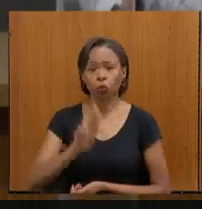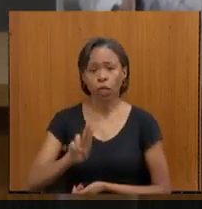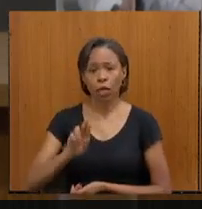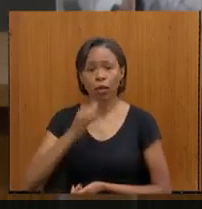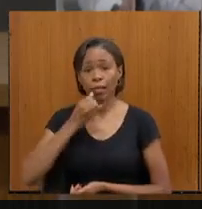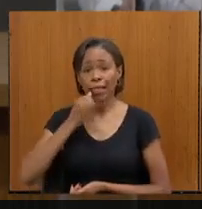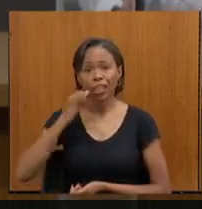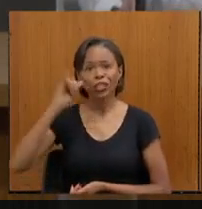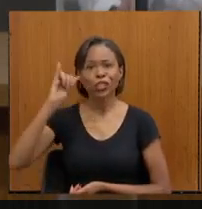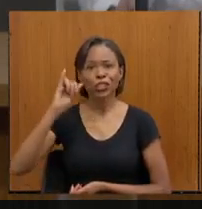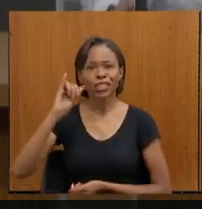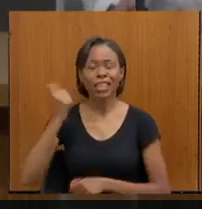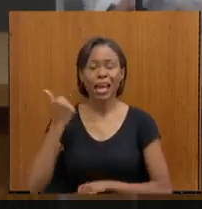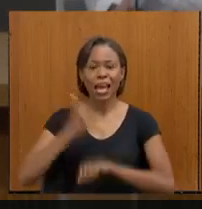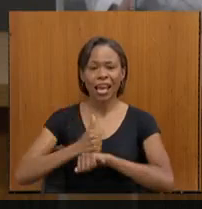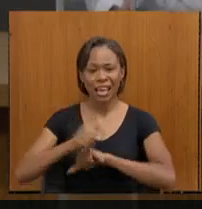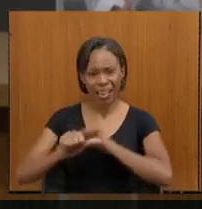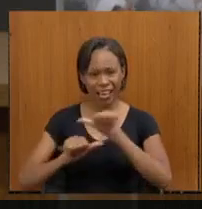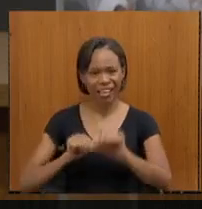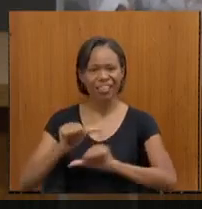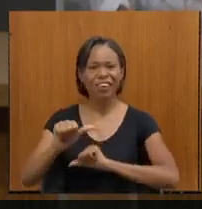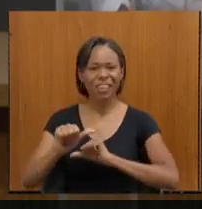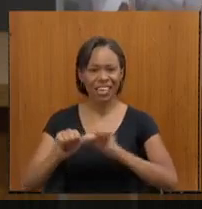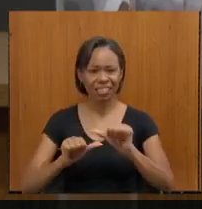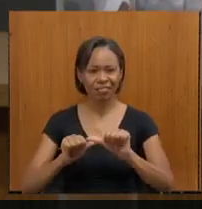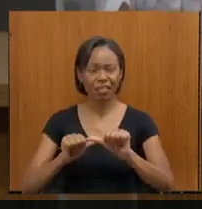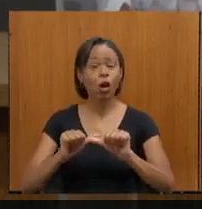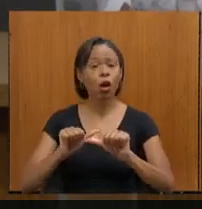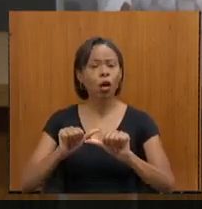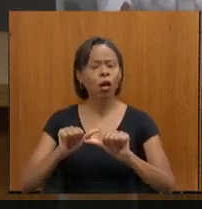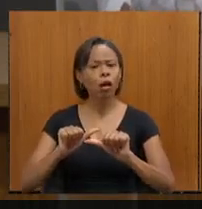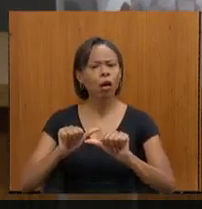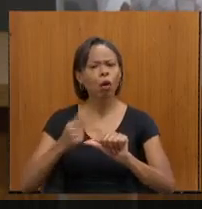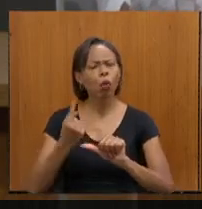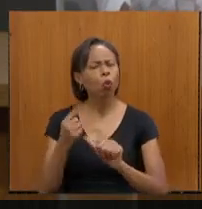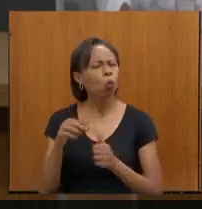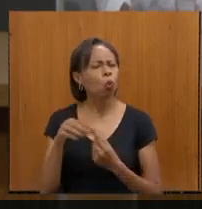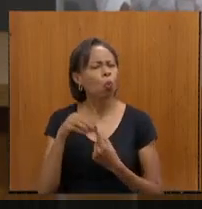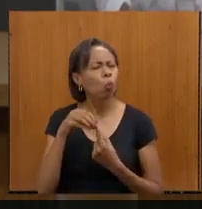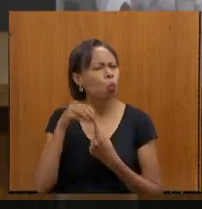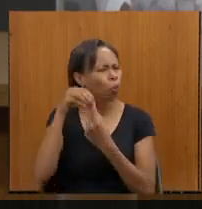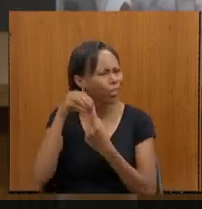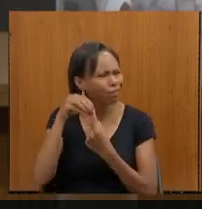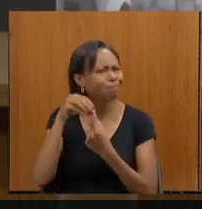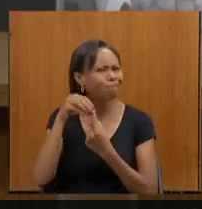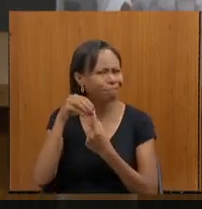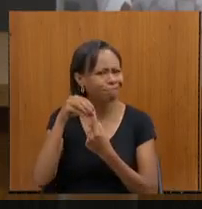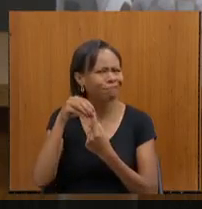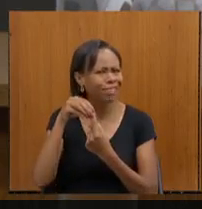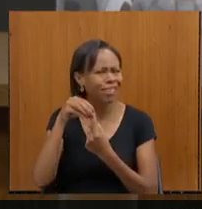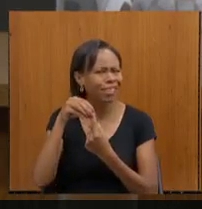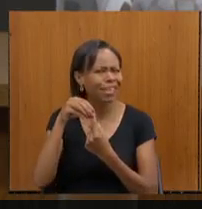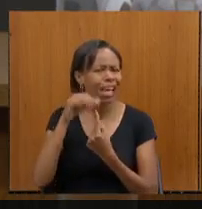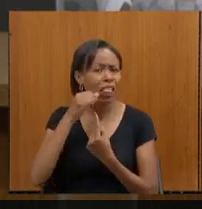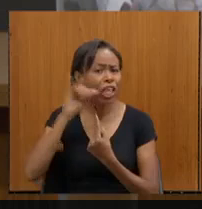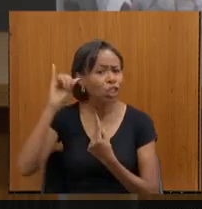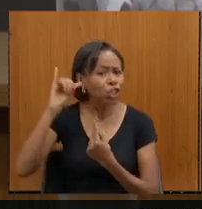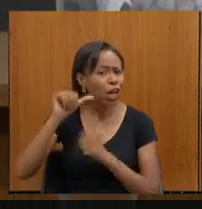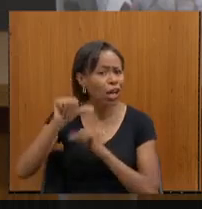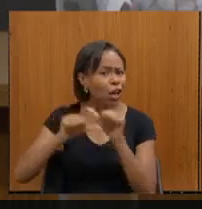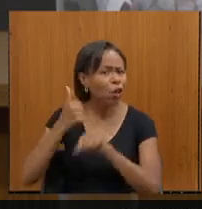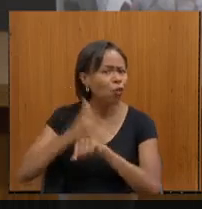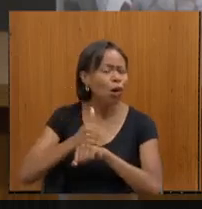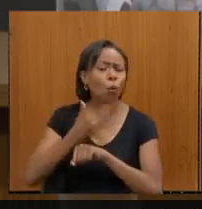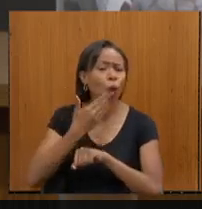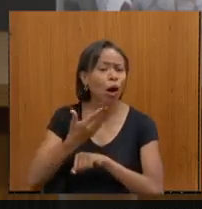verdade só existe uma única fonte renovável que é o sol o sol é responsável assim através